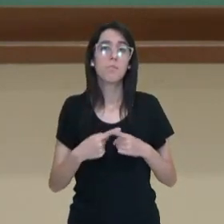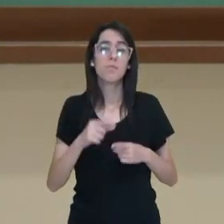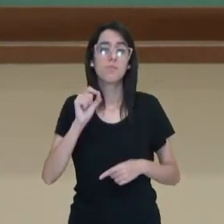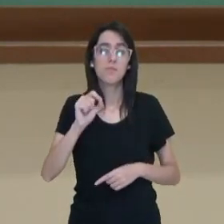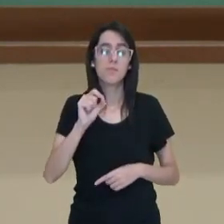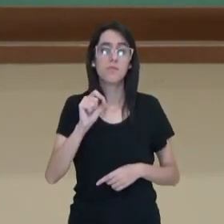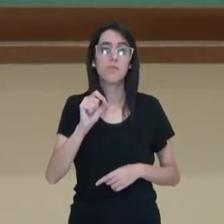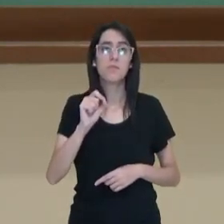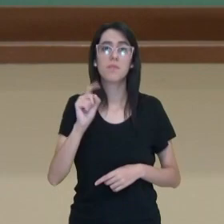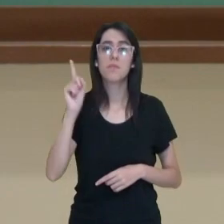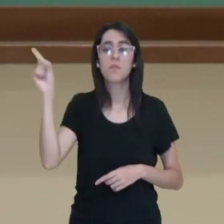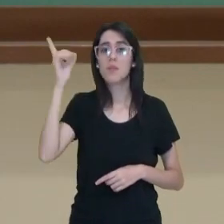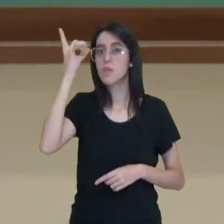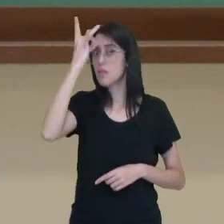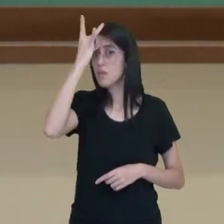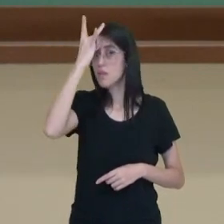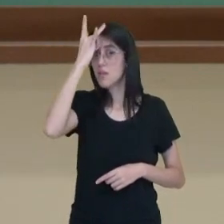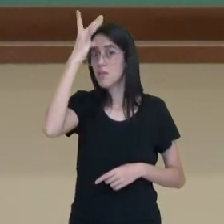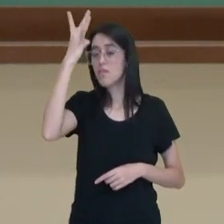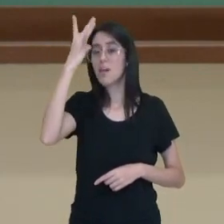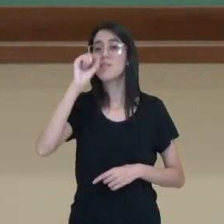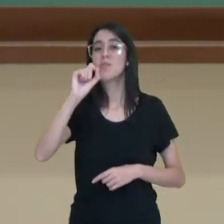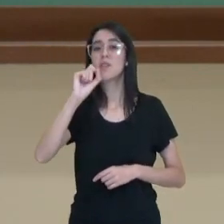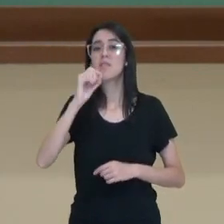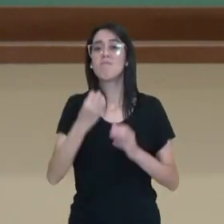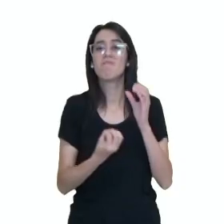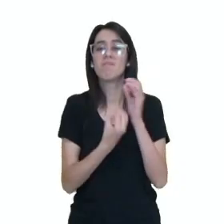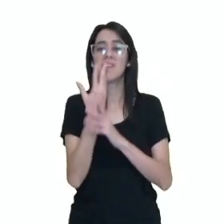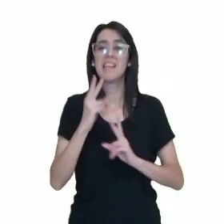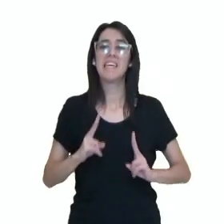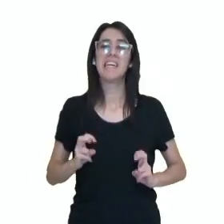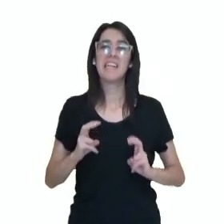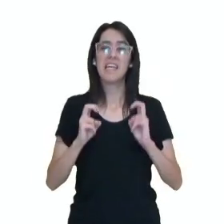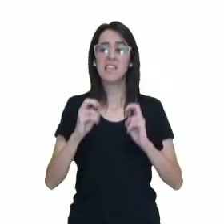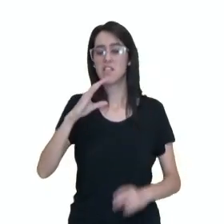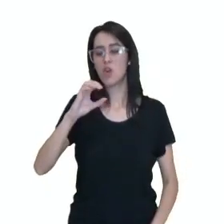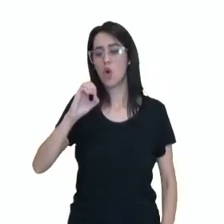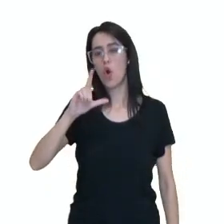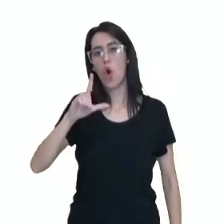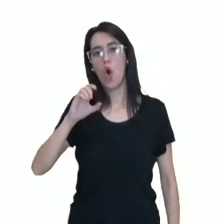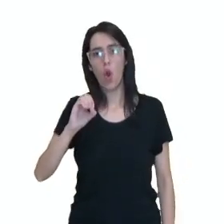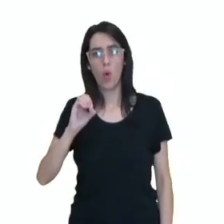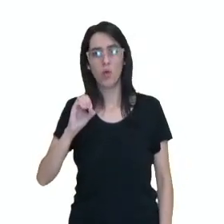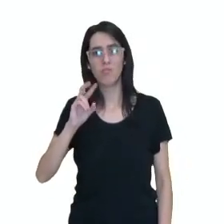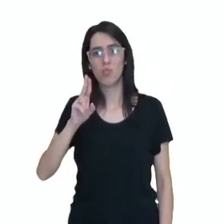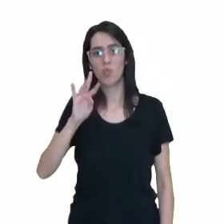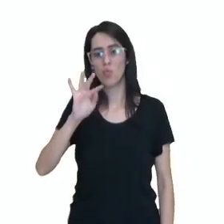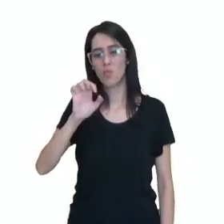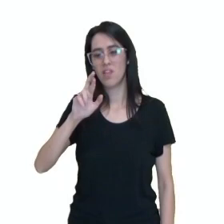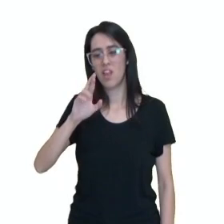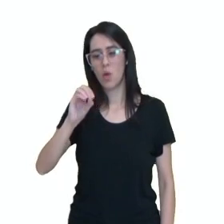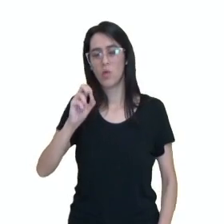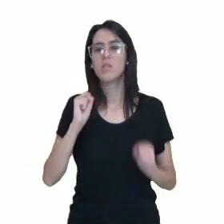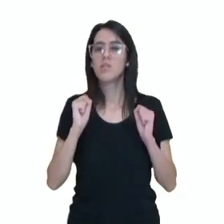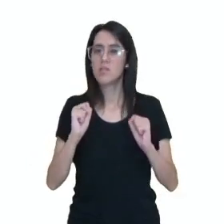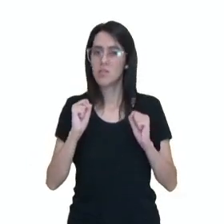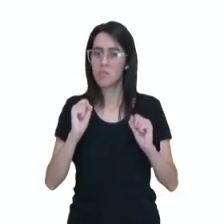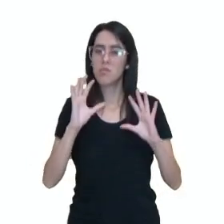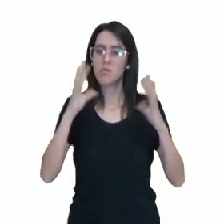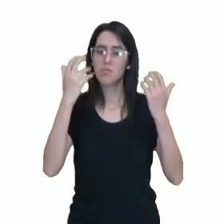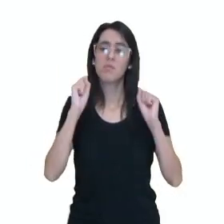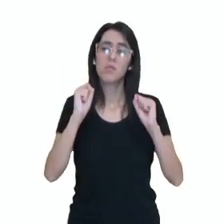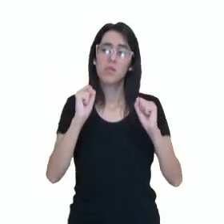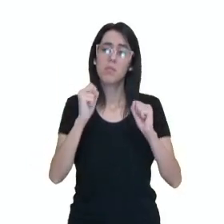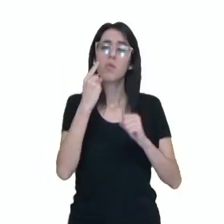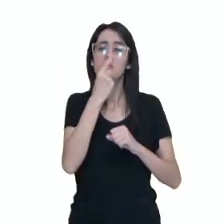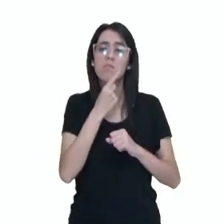tem a facilidade de desenvolver câncer do colo uterino, tá? Então é um vírus que vai infectar a pele e as mucosas, então pode ser oral, genital